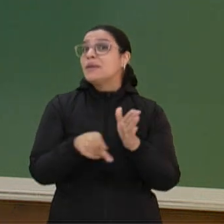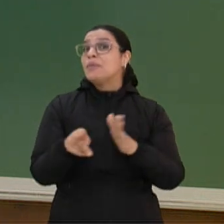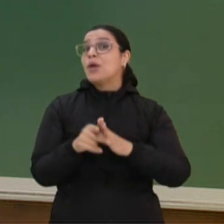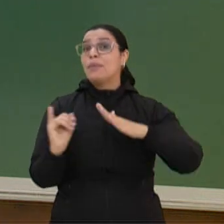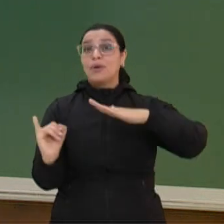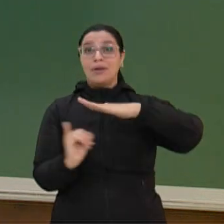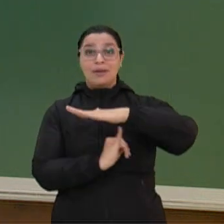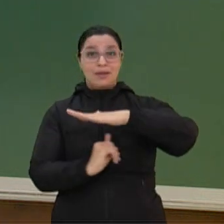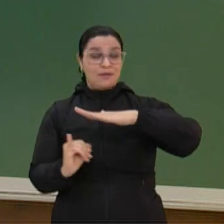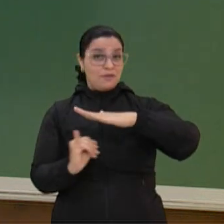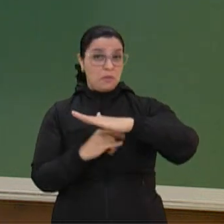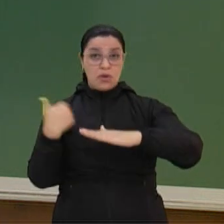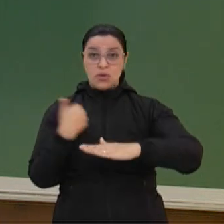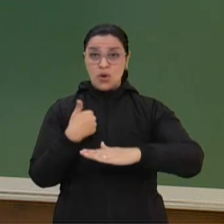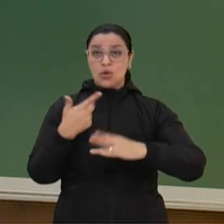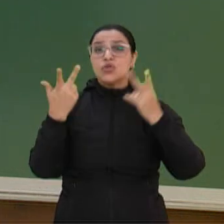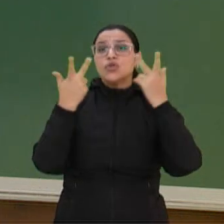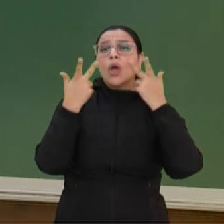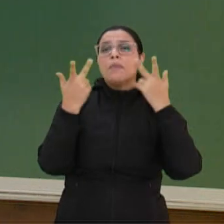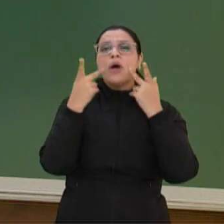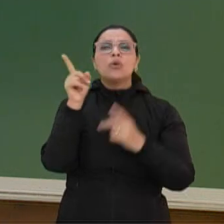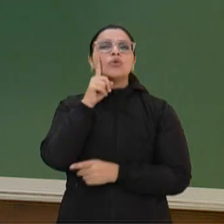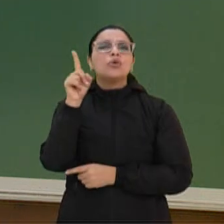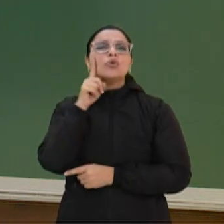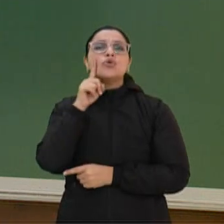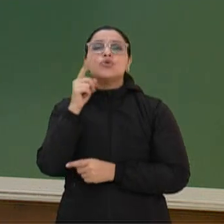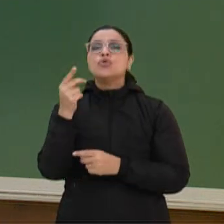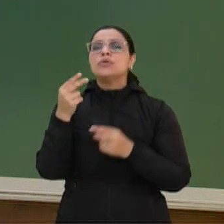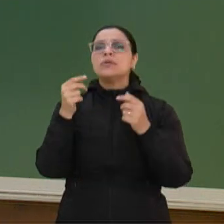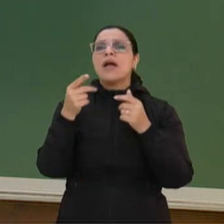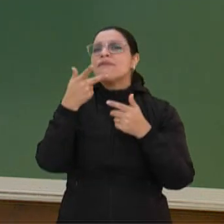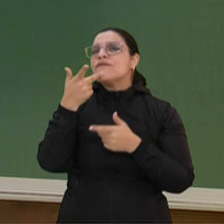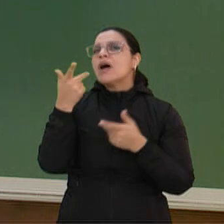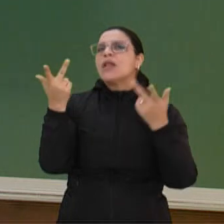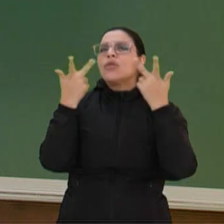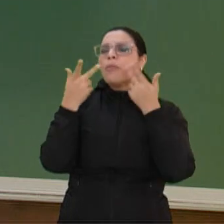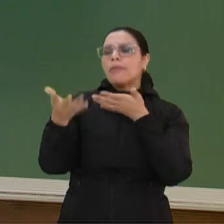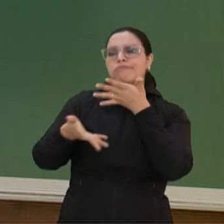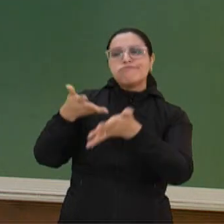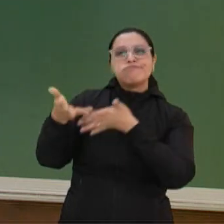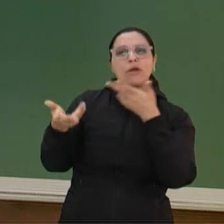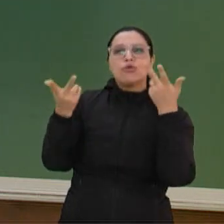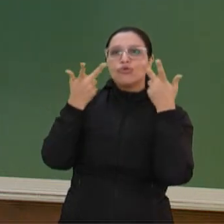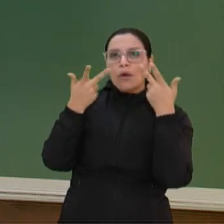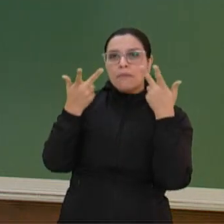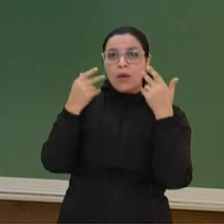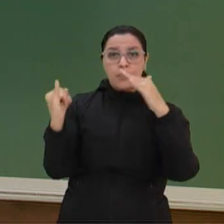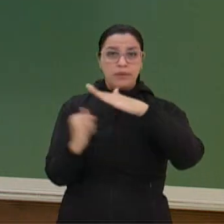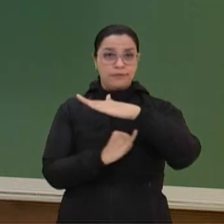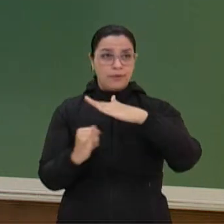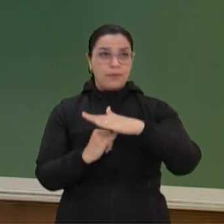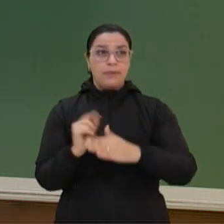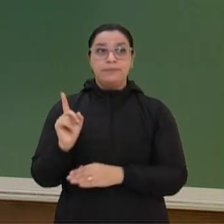parte da nossa linguagem, do cotidiano aí, de maneira informal.